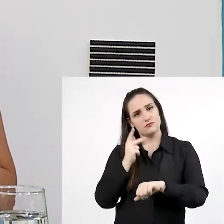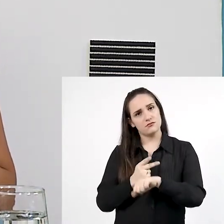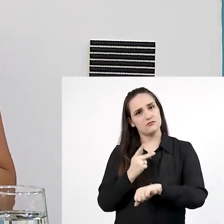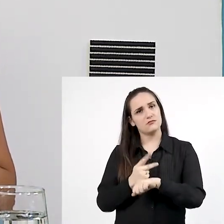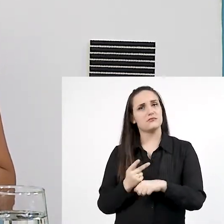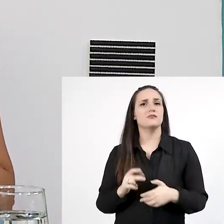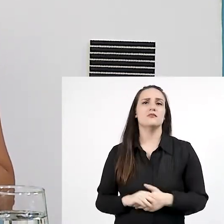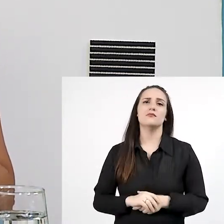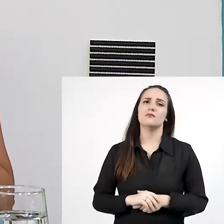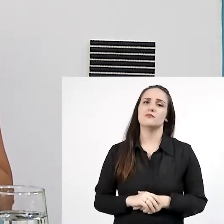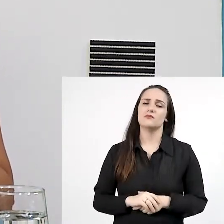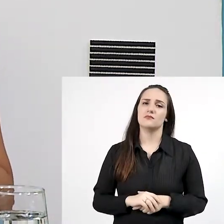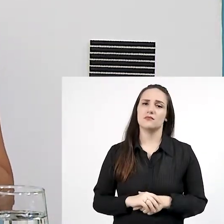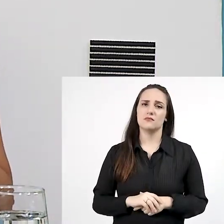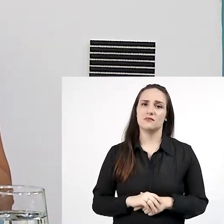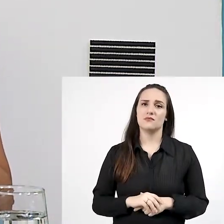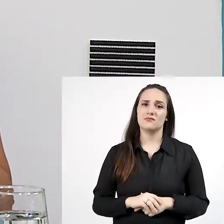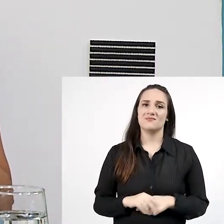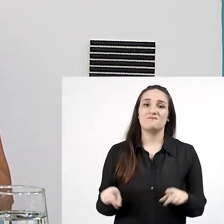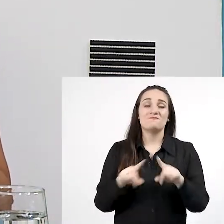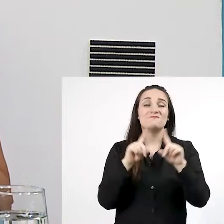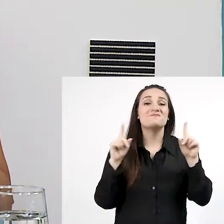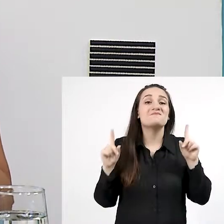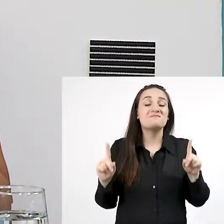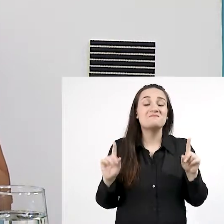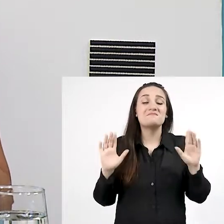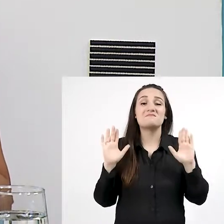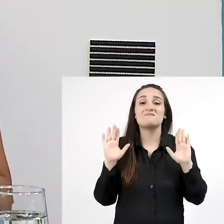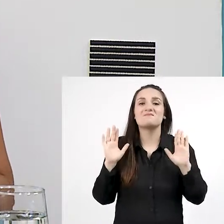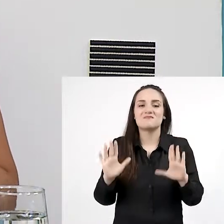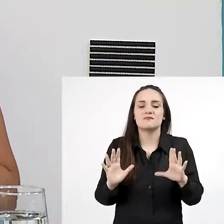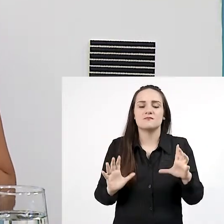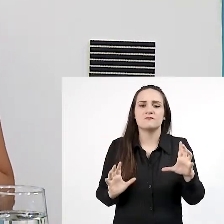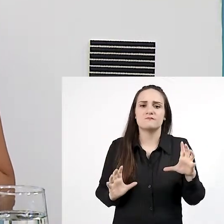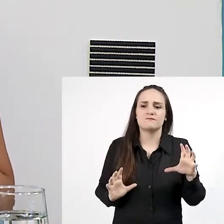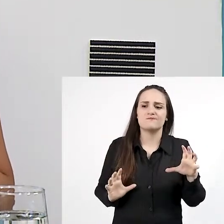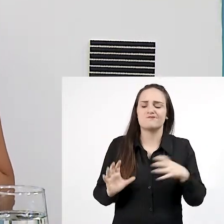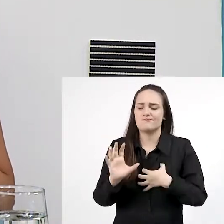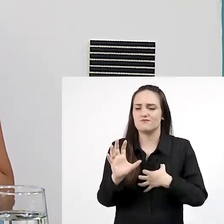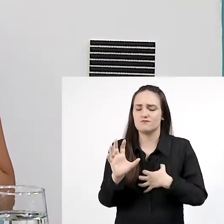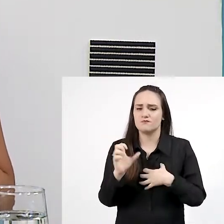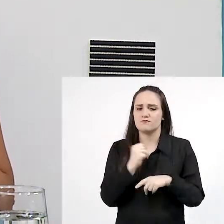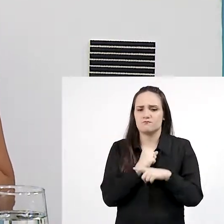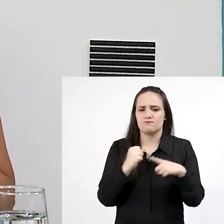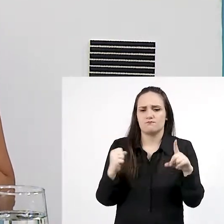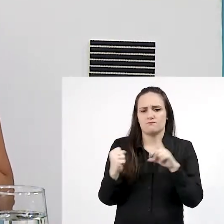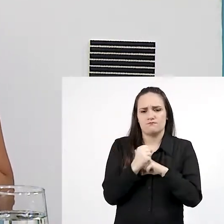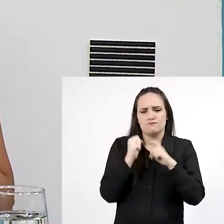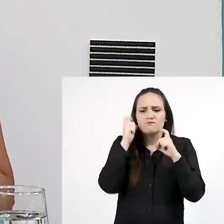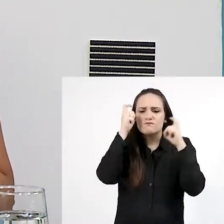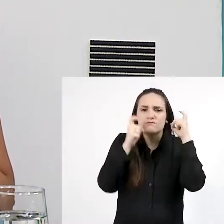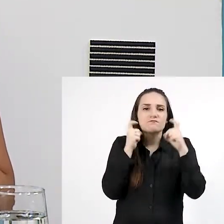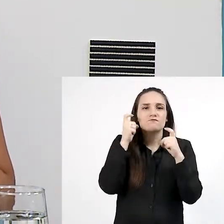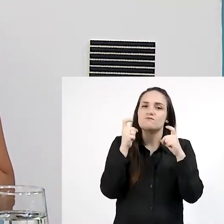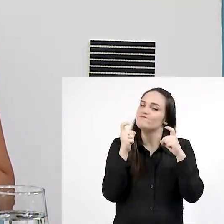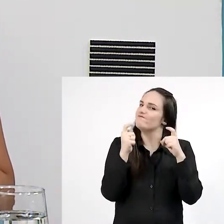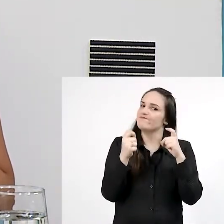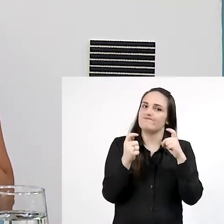mas a gente vê que essa sensibilização e esse envolvimento da sociedade está cada vez mais